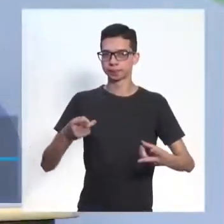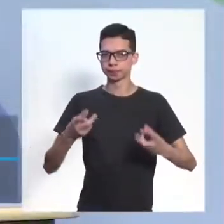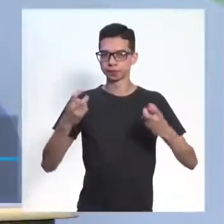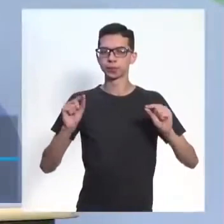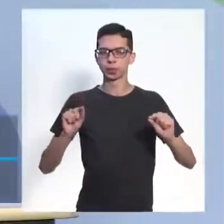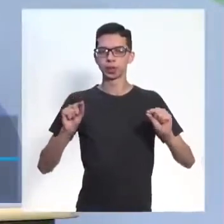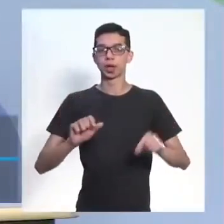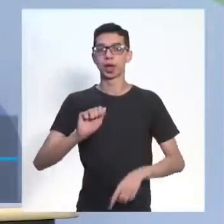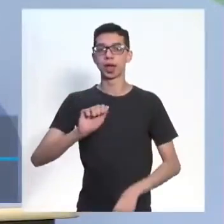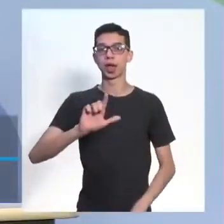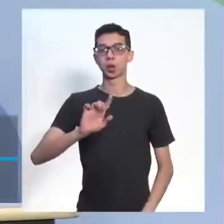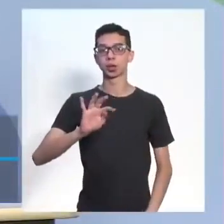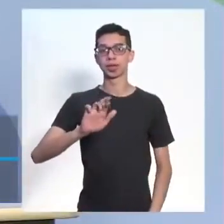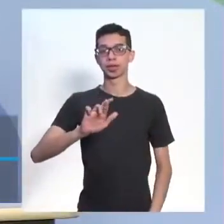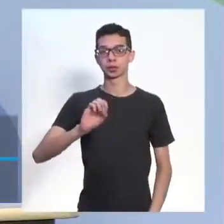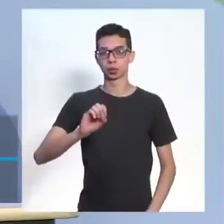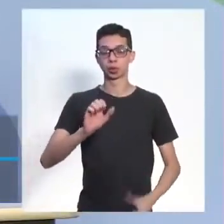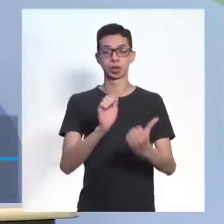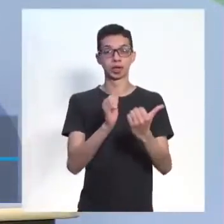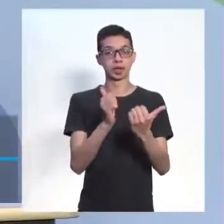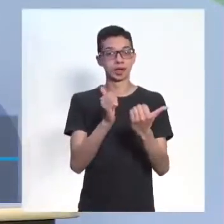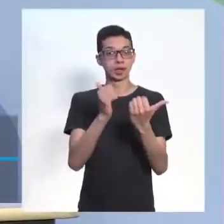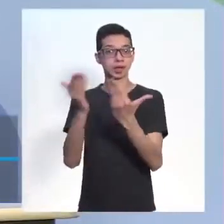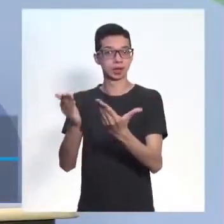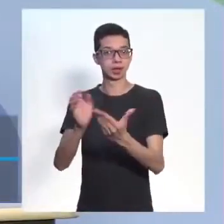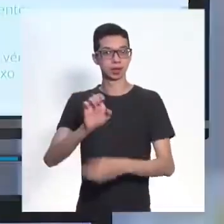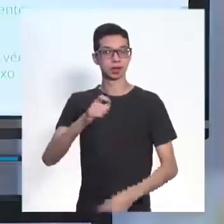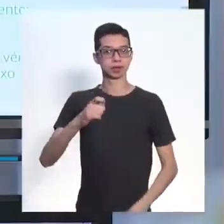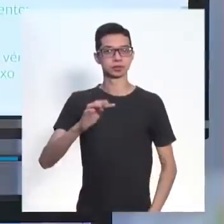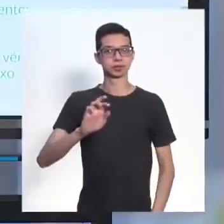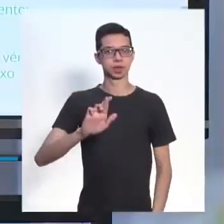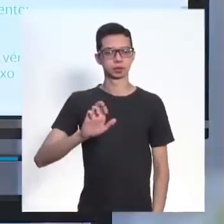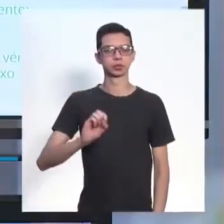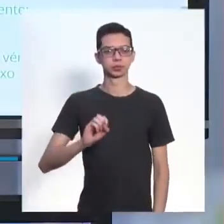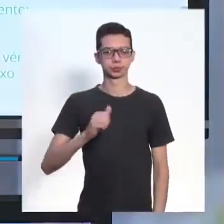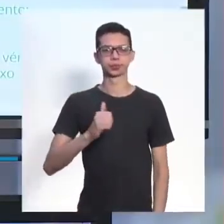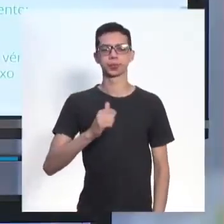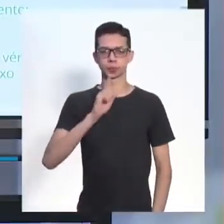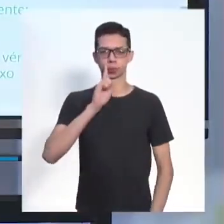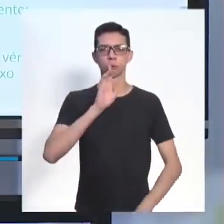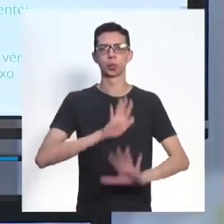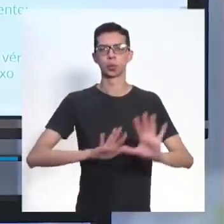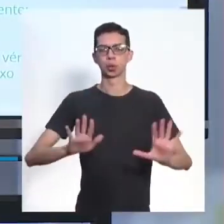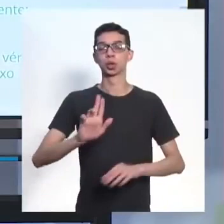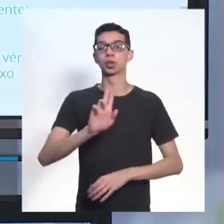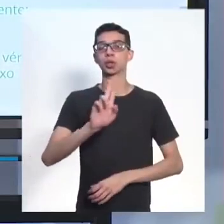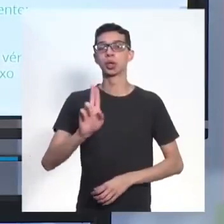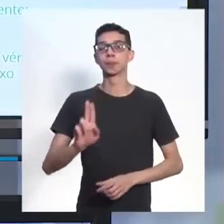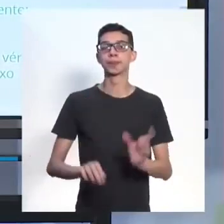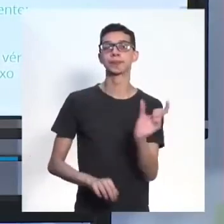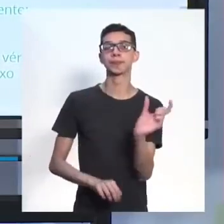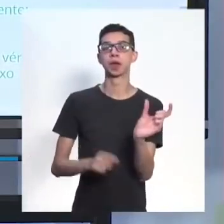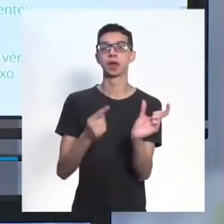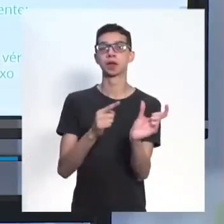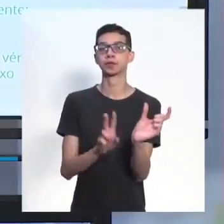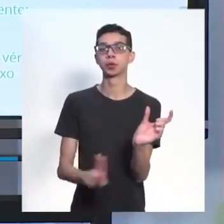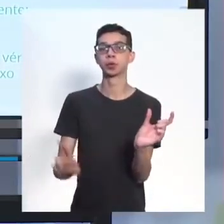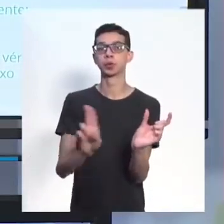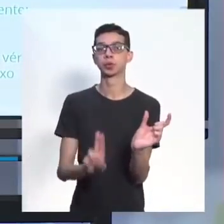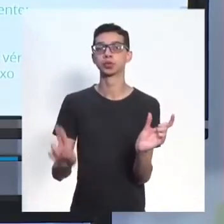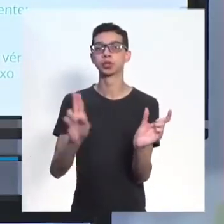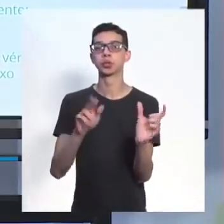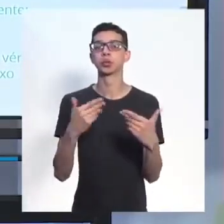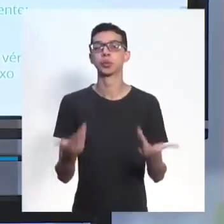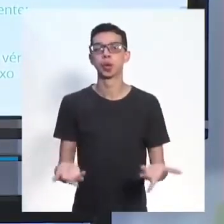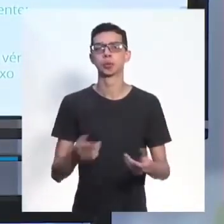verdade, alternos externos. Isso mesmo. Só tomar cuidado com as nomenclaturas de como está usando, mas se você encontrar o valor, está